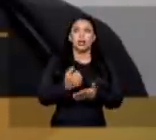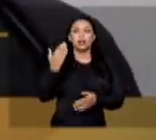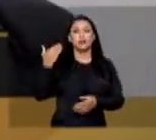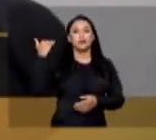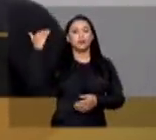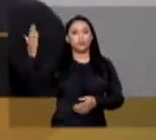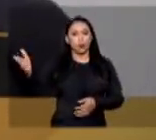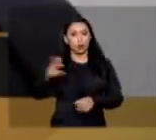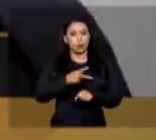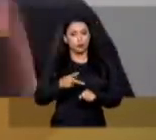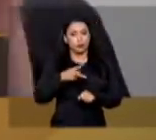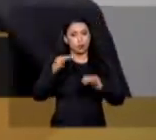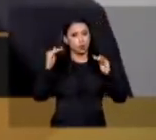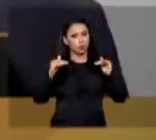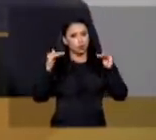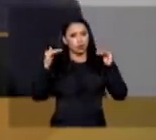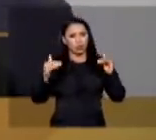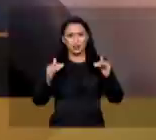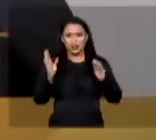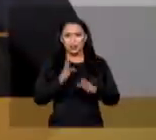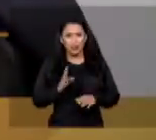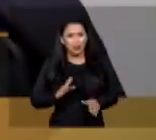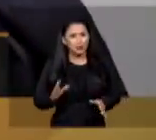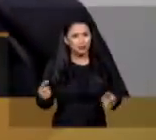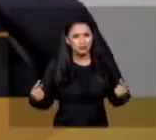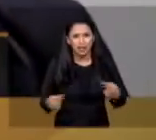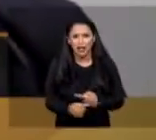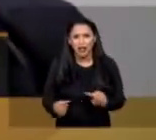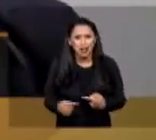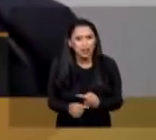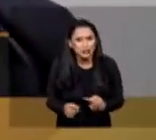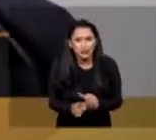por autoridades judiciárias brasileiras. Veja que não tem nada a ver.